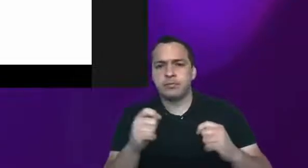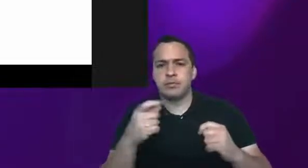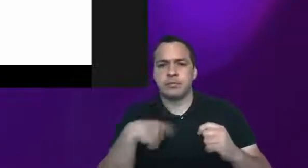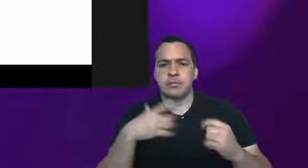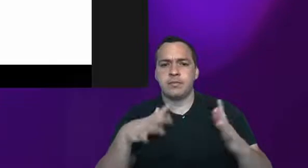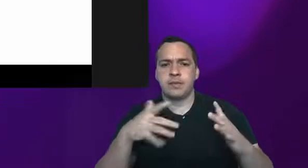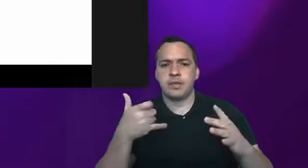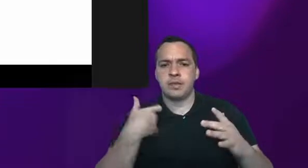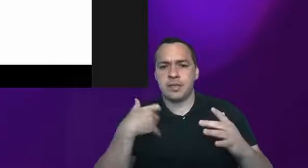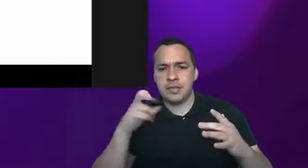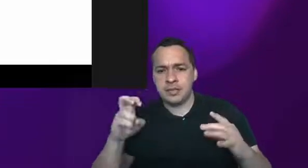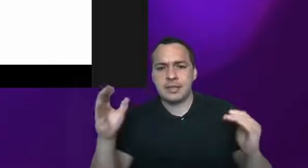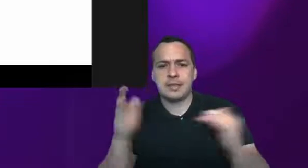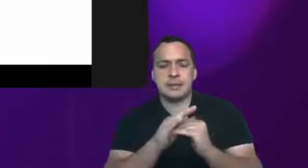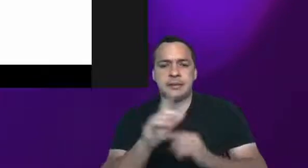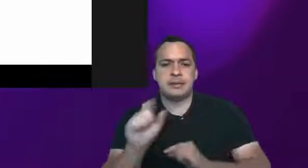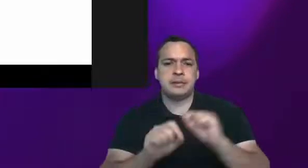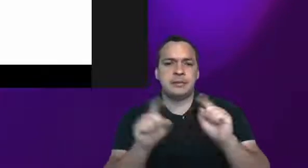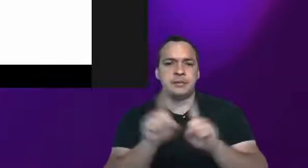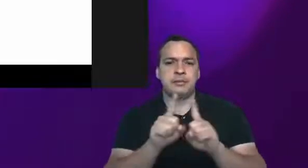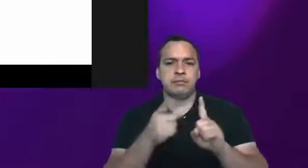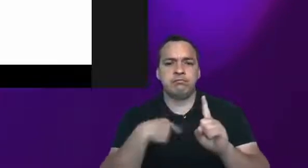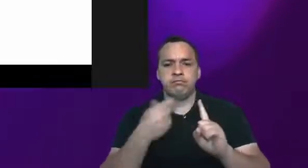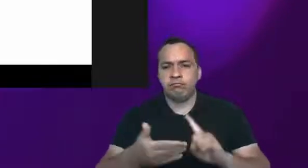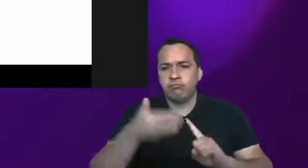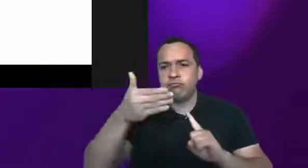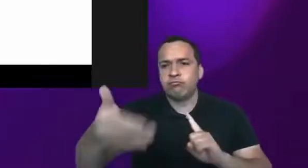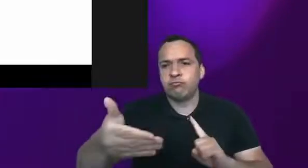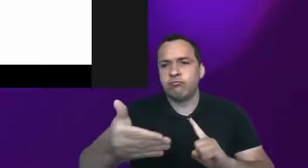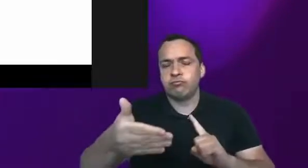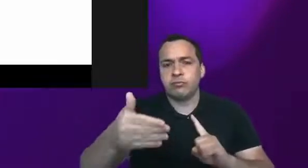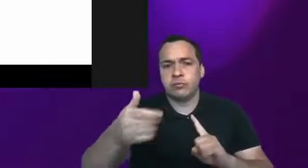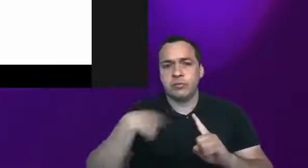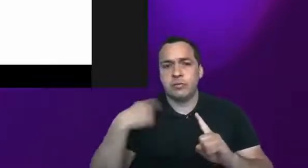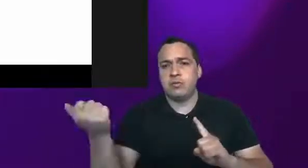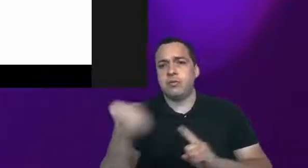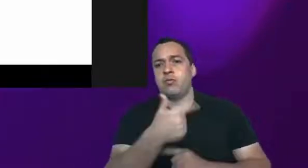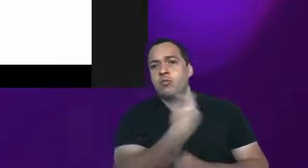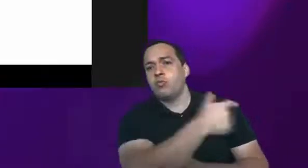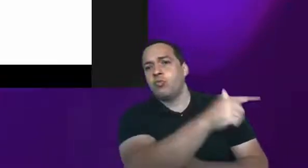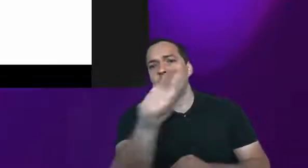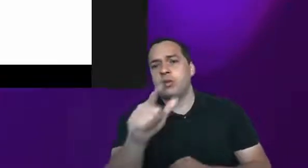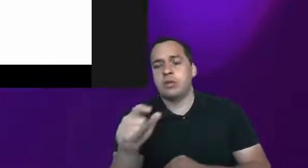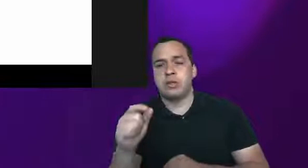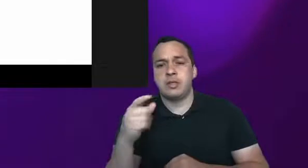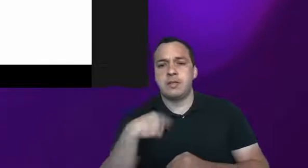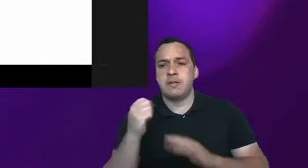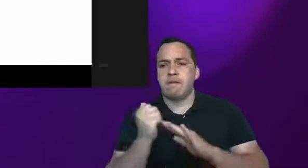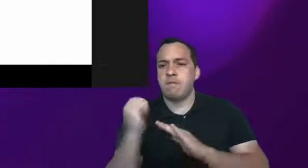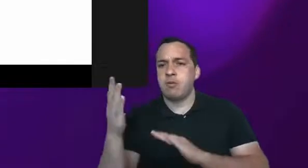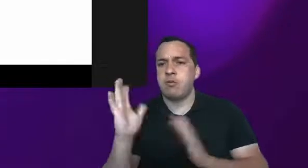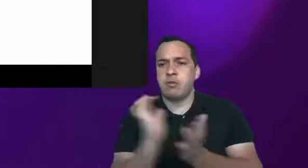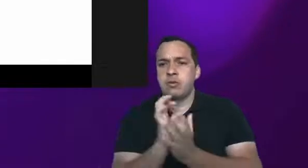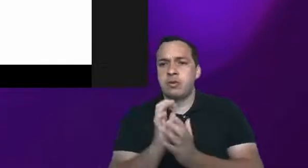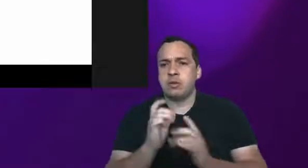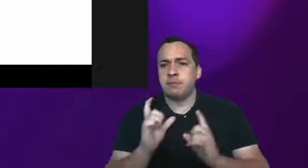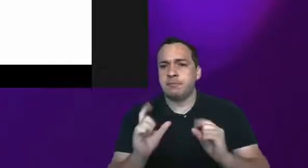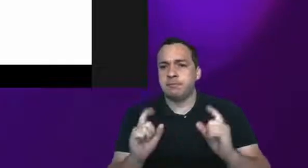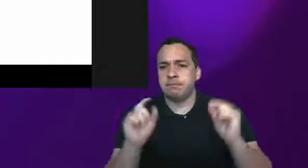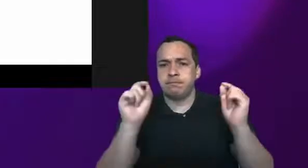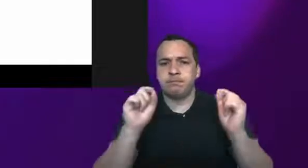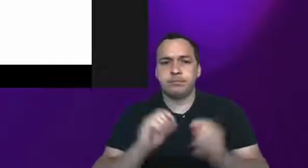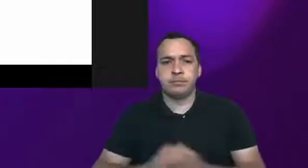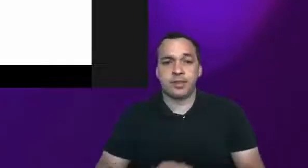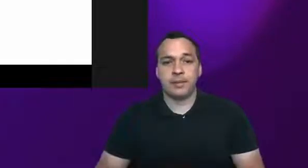uma sobrevivência comparável às outras indicações para o transplante hepático fora das metástases de carcinoma coloretal.